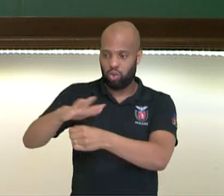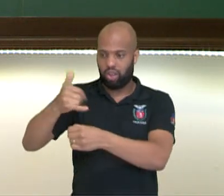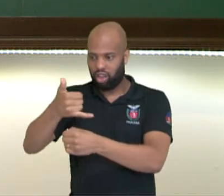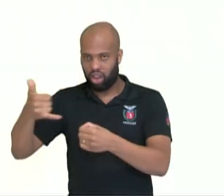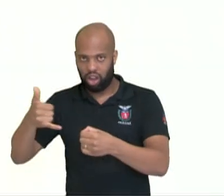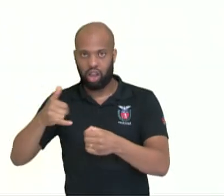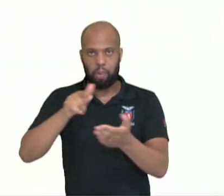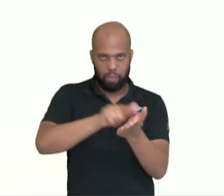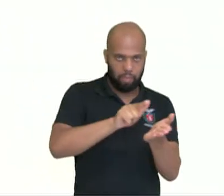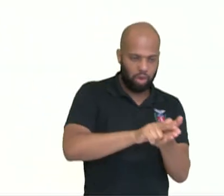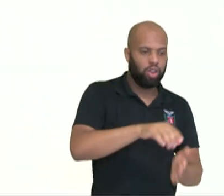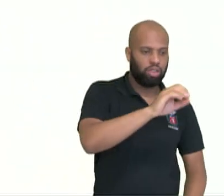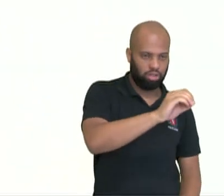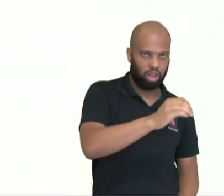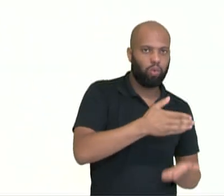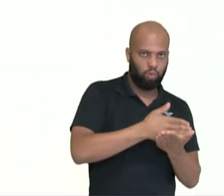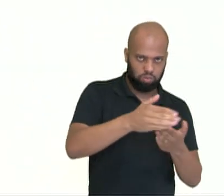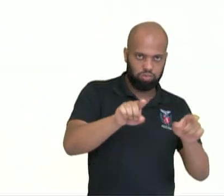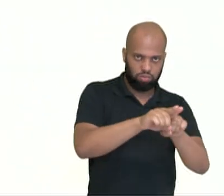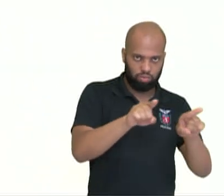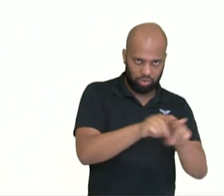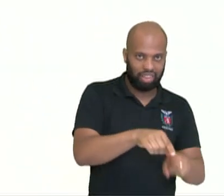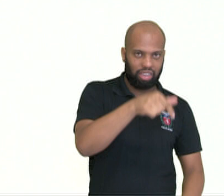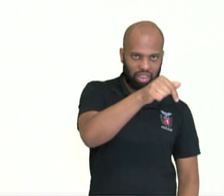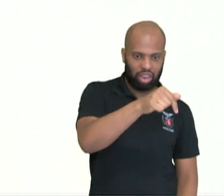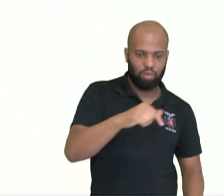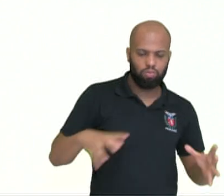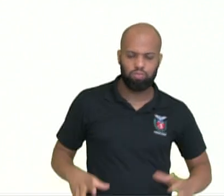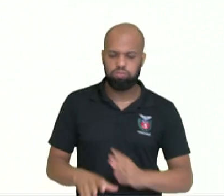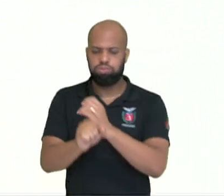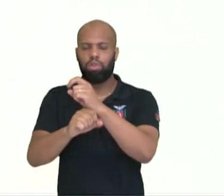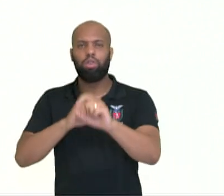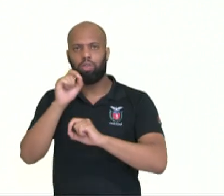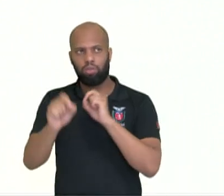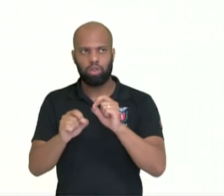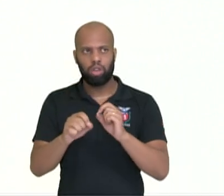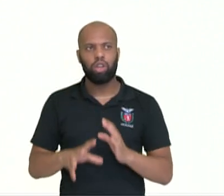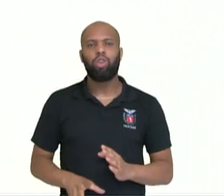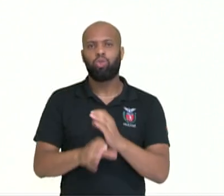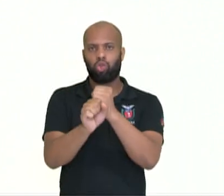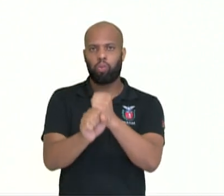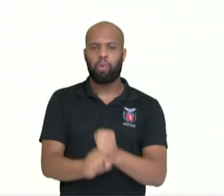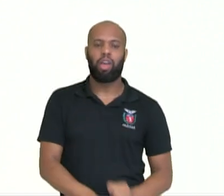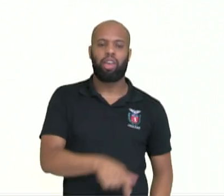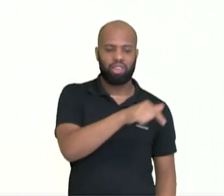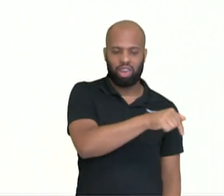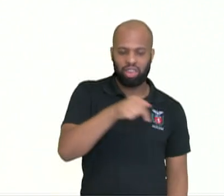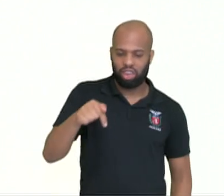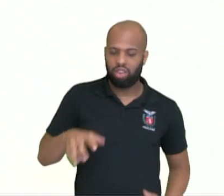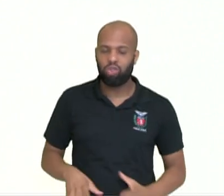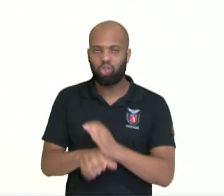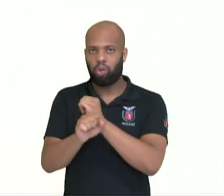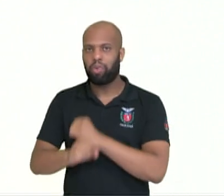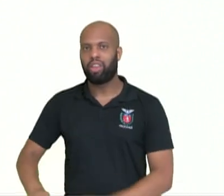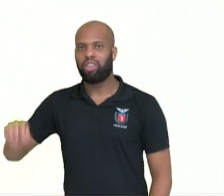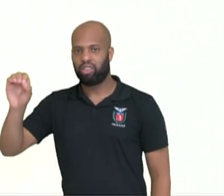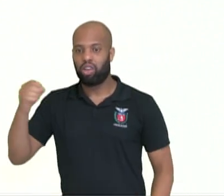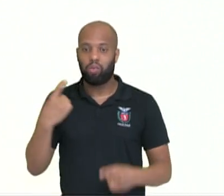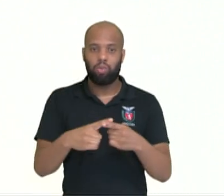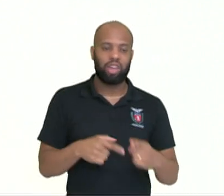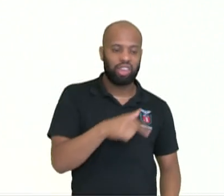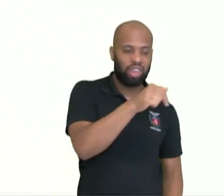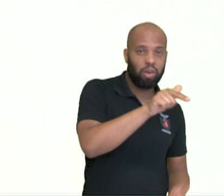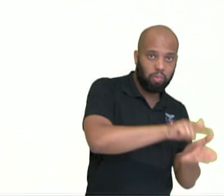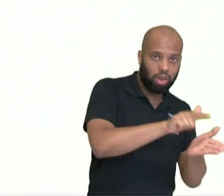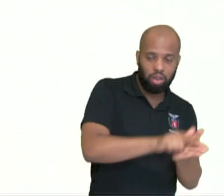neutros. Quanto que é a carga elétrica total nesse caso? Fácil, né? 0. QP, Q do papel, Q